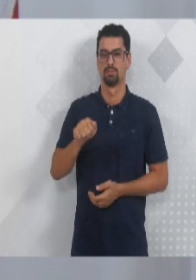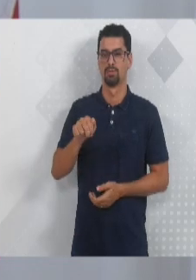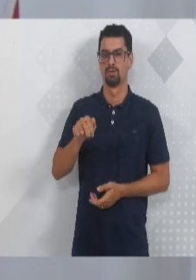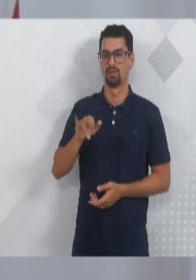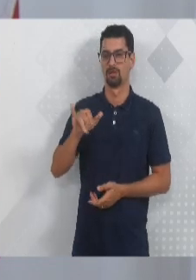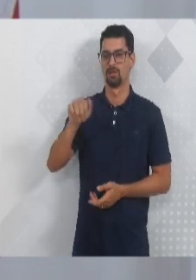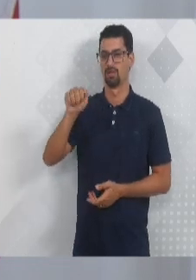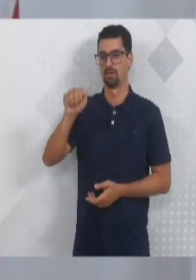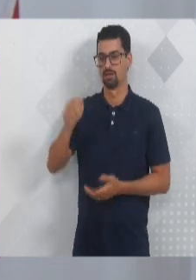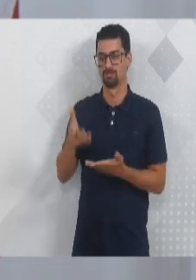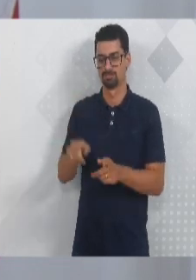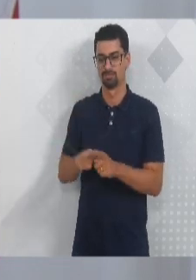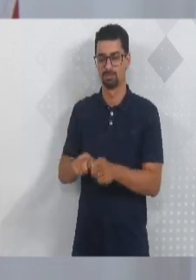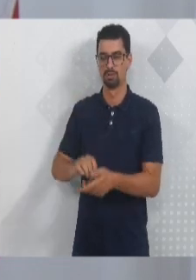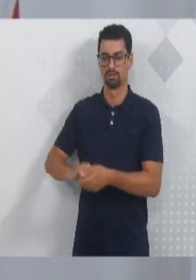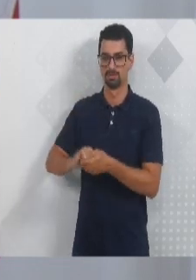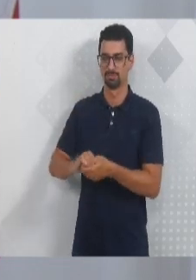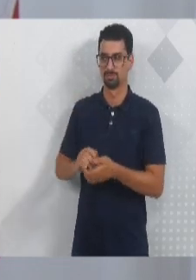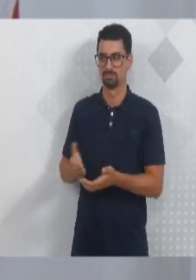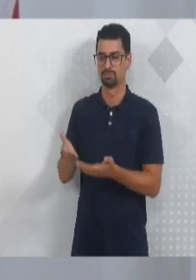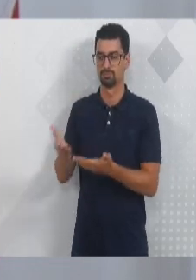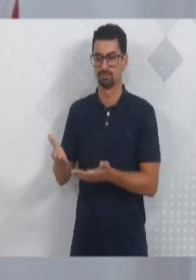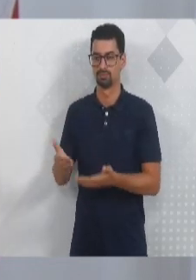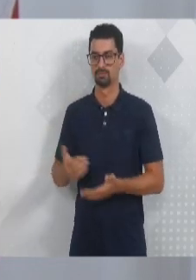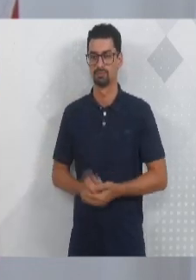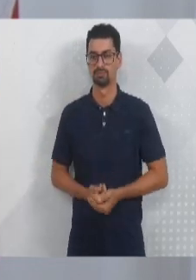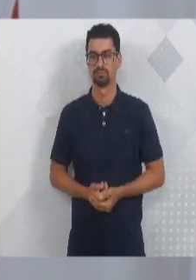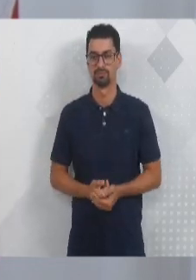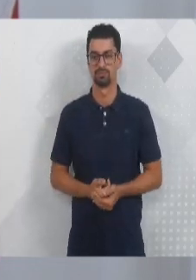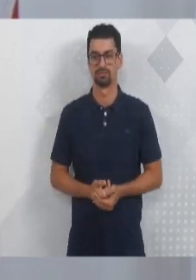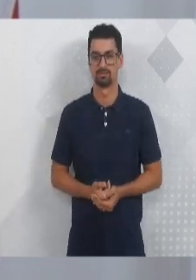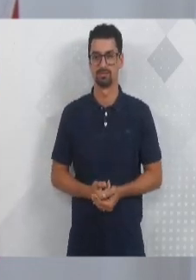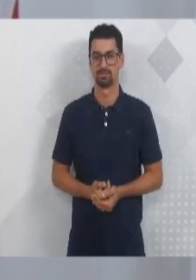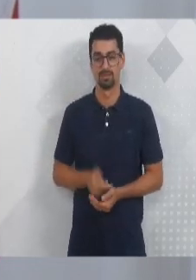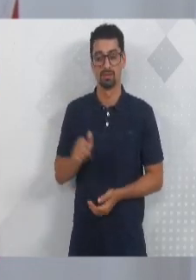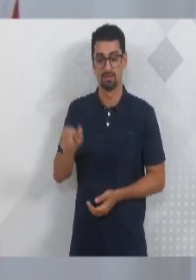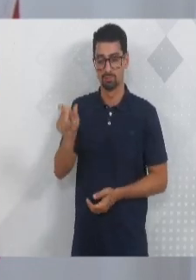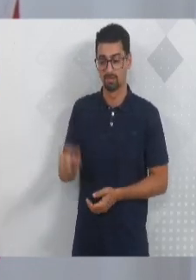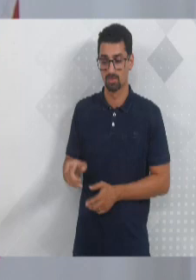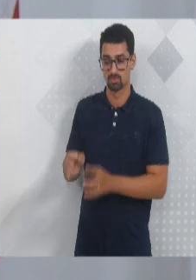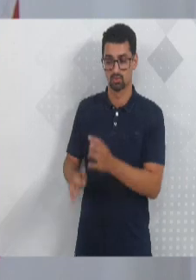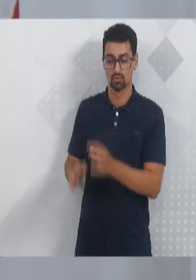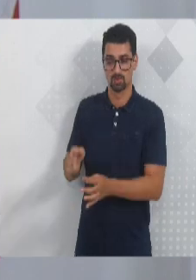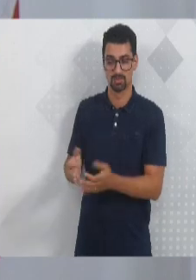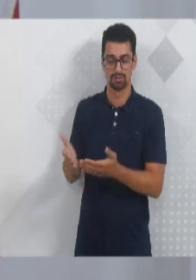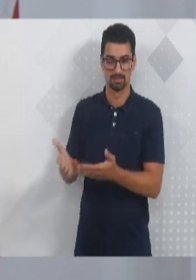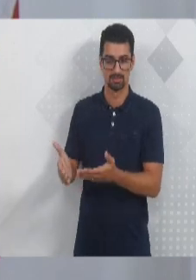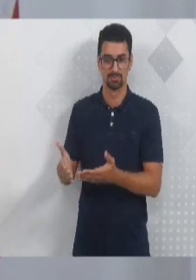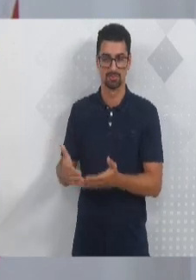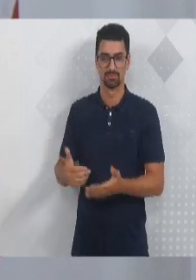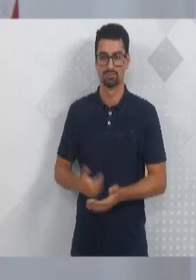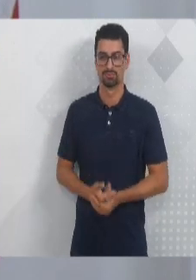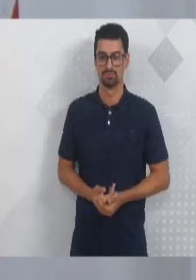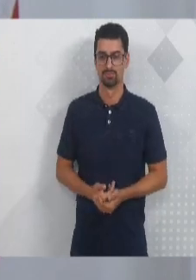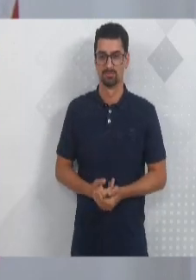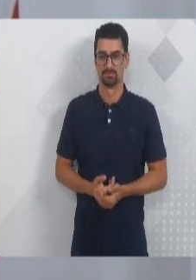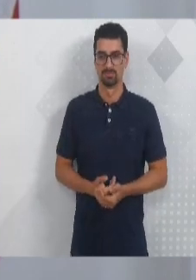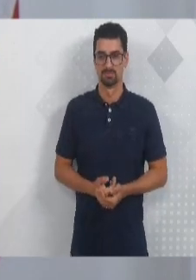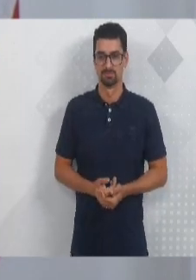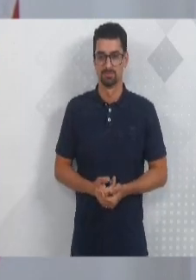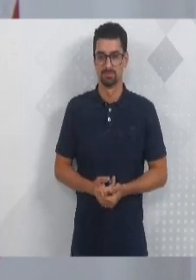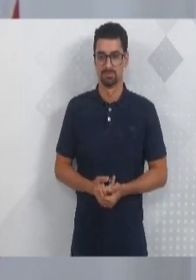minha saudação a senhora porque a senhora é a Mariazinha juíza né então a